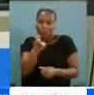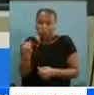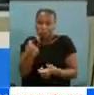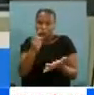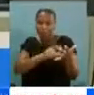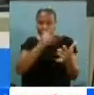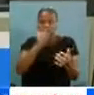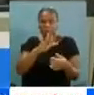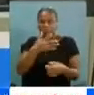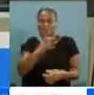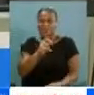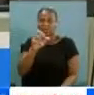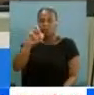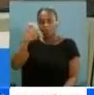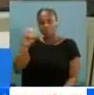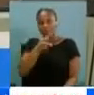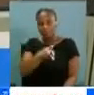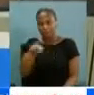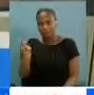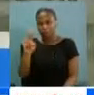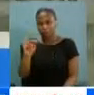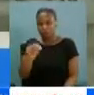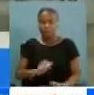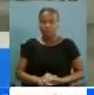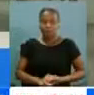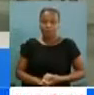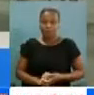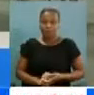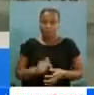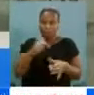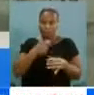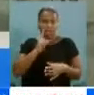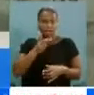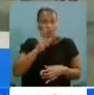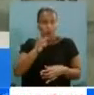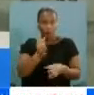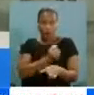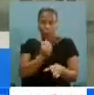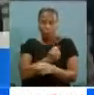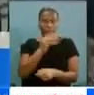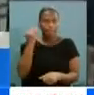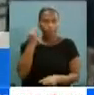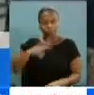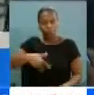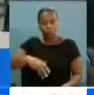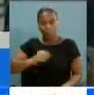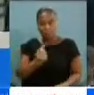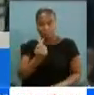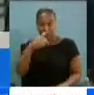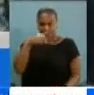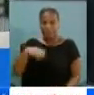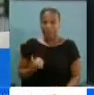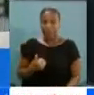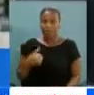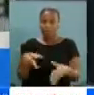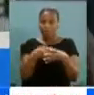dólares, cerca de 380 milhões de contos. De acordo com a diretora de operações do Banco Mundial para Cabo Verde,